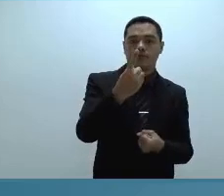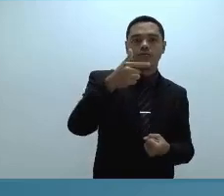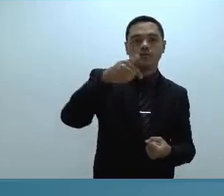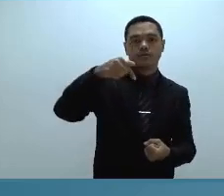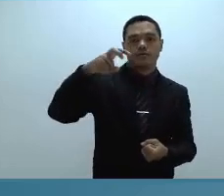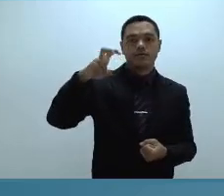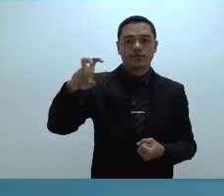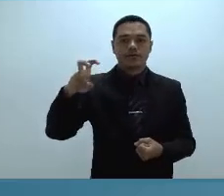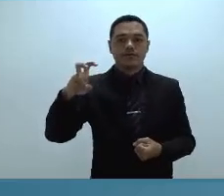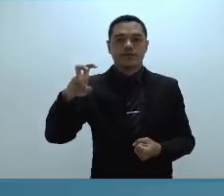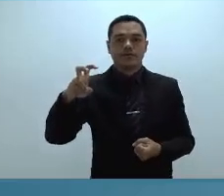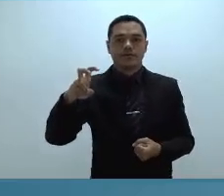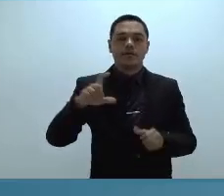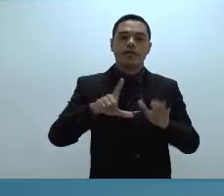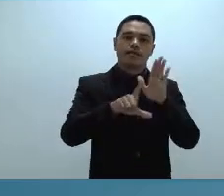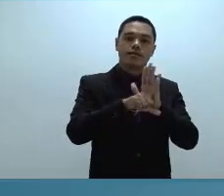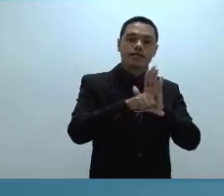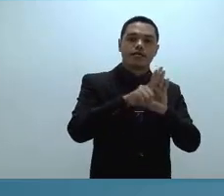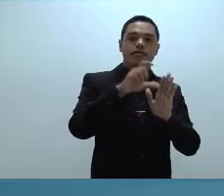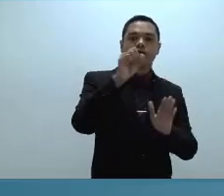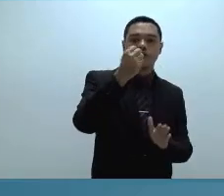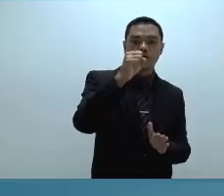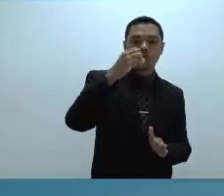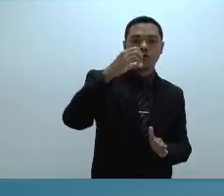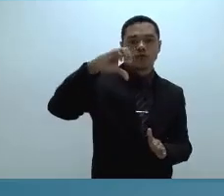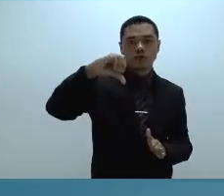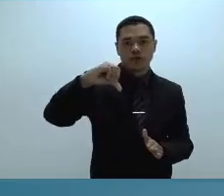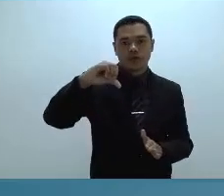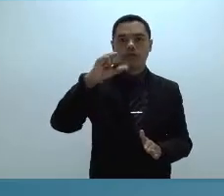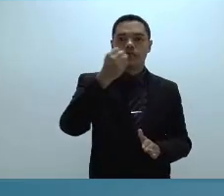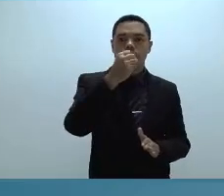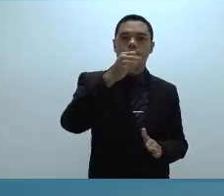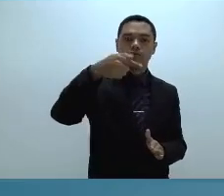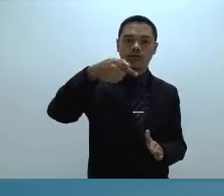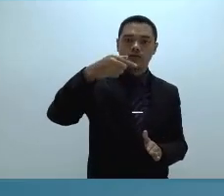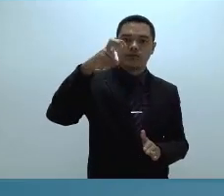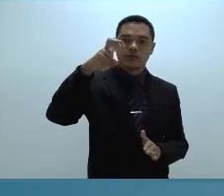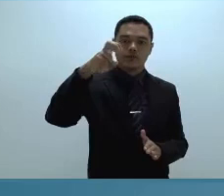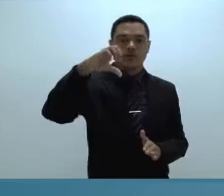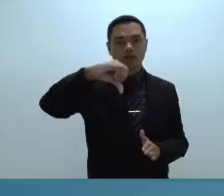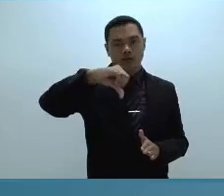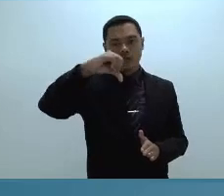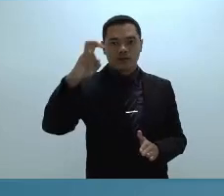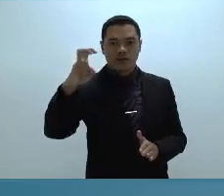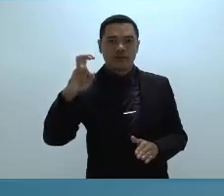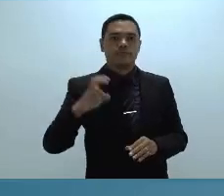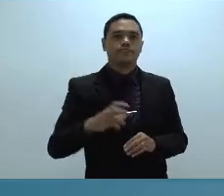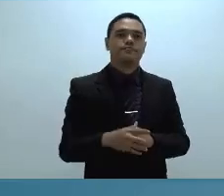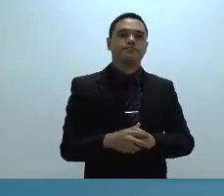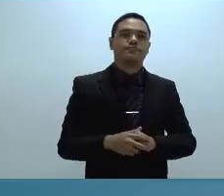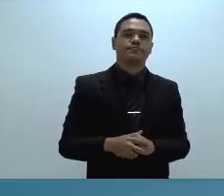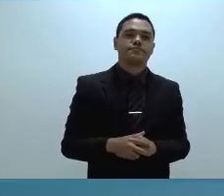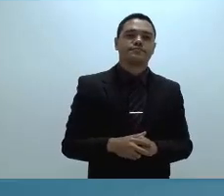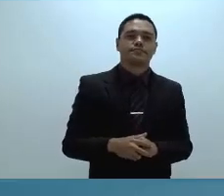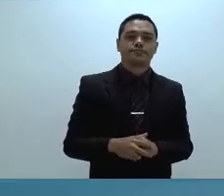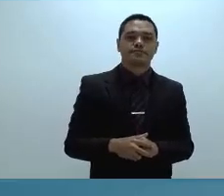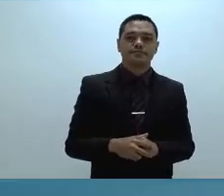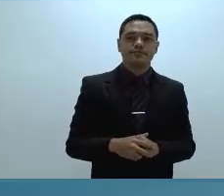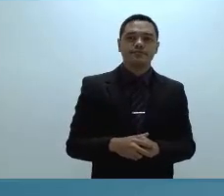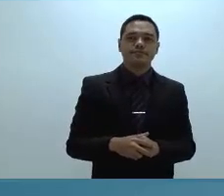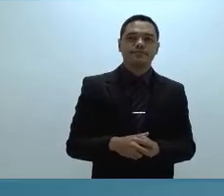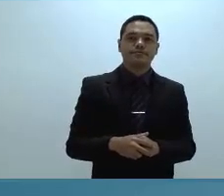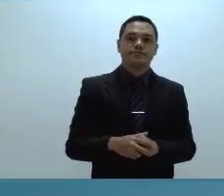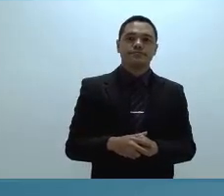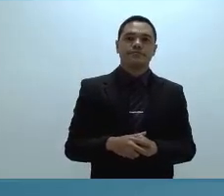Federal, Lei 8.987/95, dispõe sobre o regime de concessão e permissão de serviços públicos, arrolando os direitos